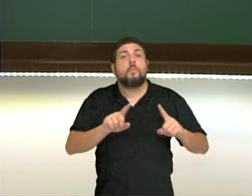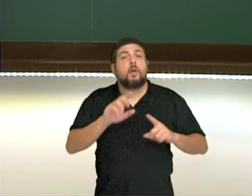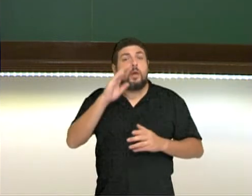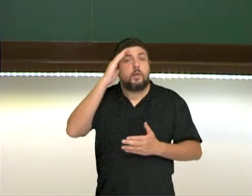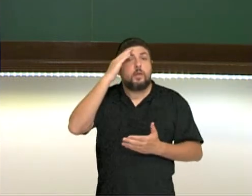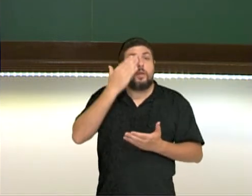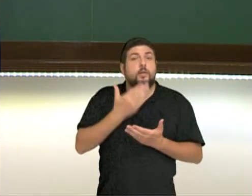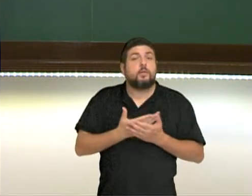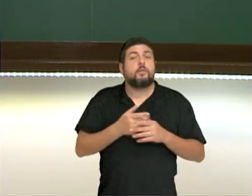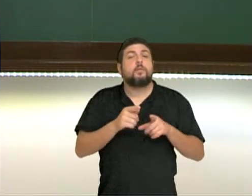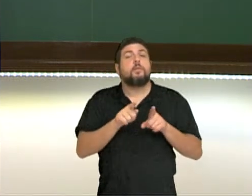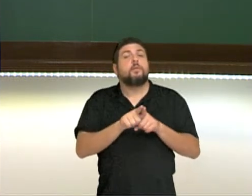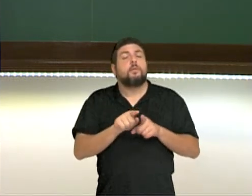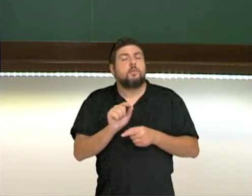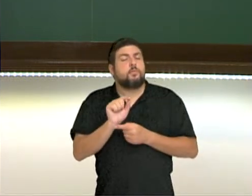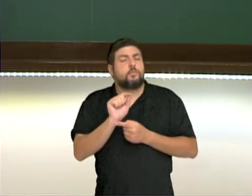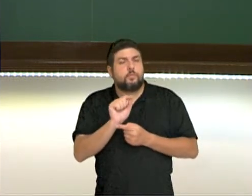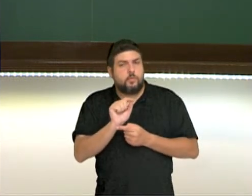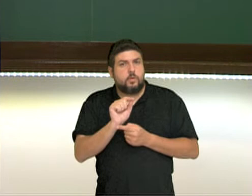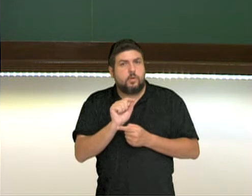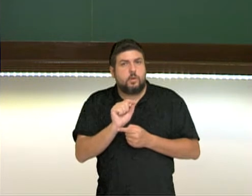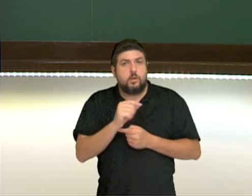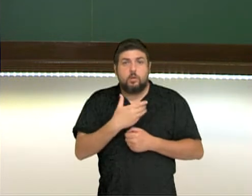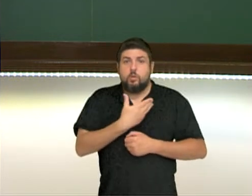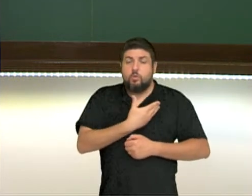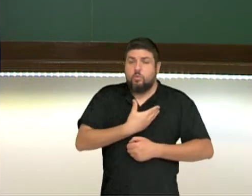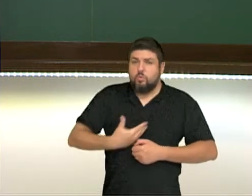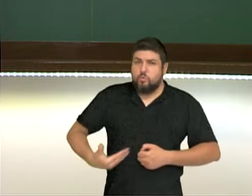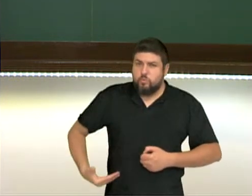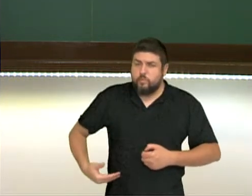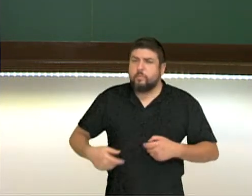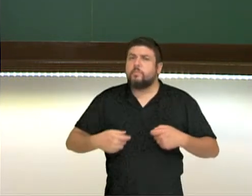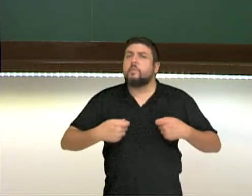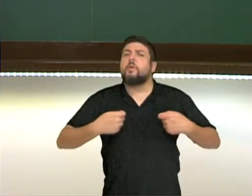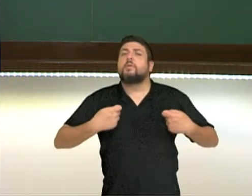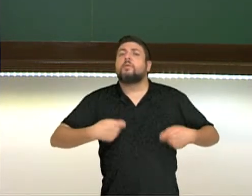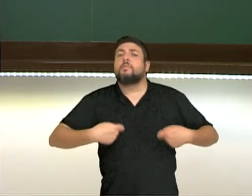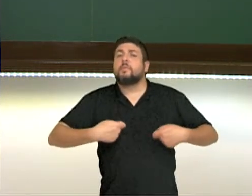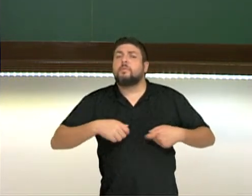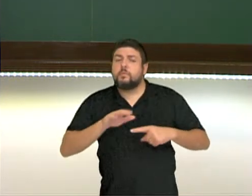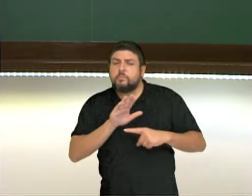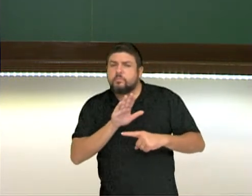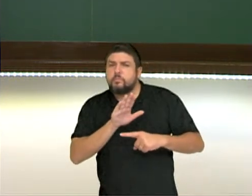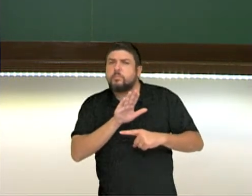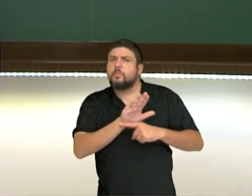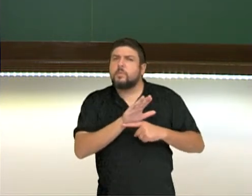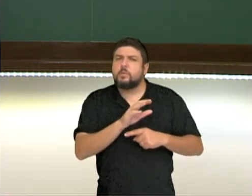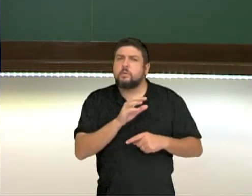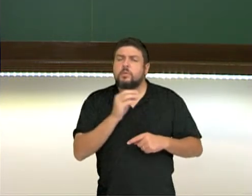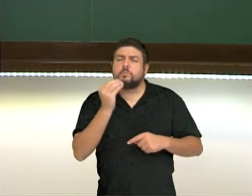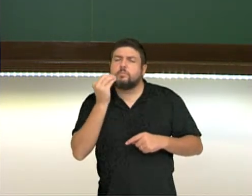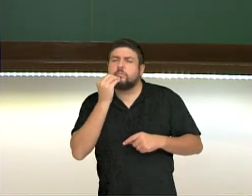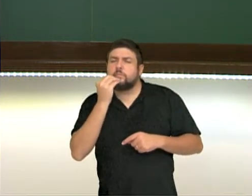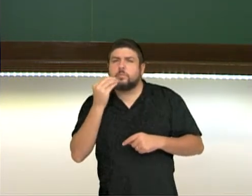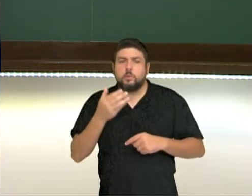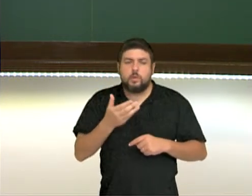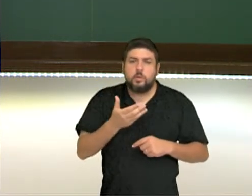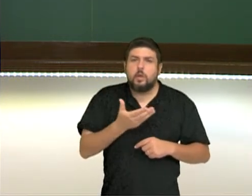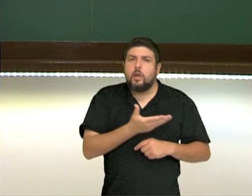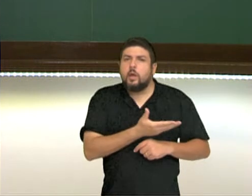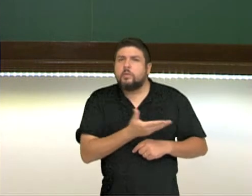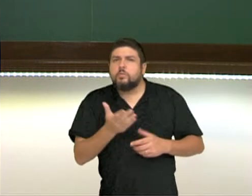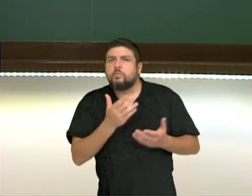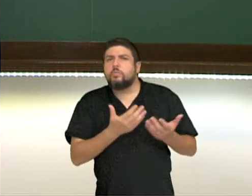que as autoridades os governantes eles tem que dar oportunidade por exemplo para o jovem para o jovem